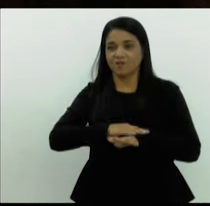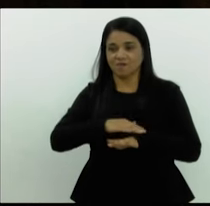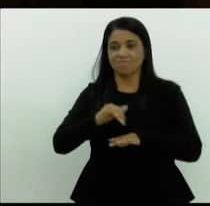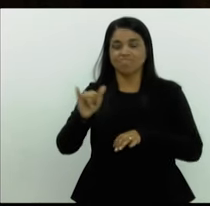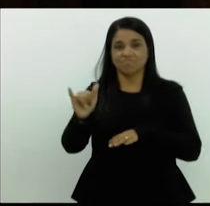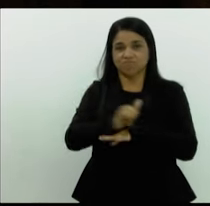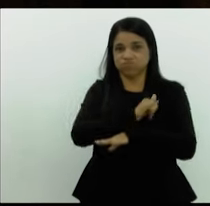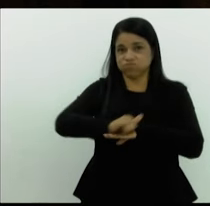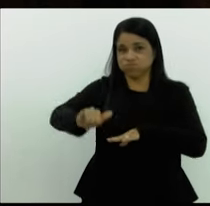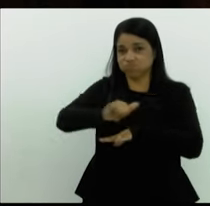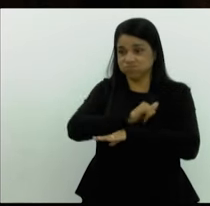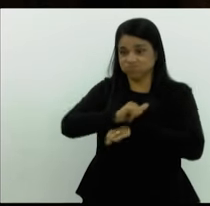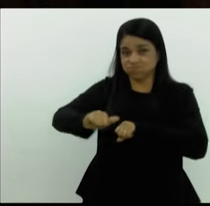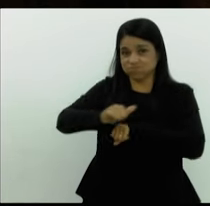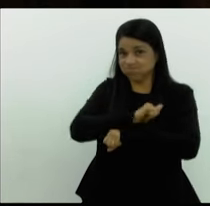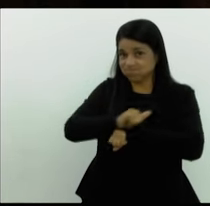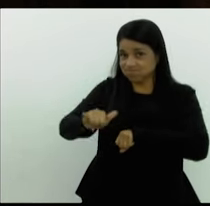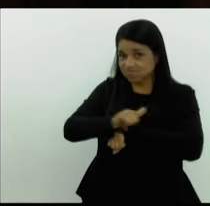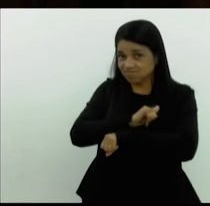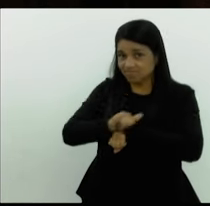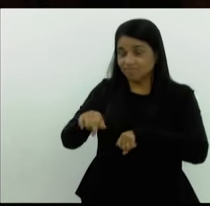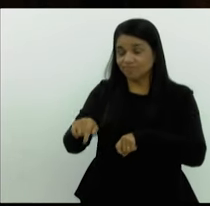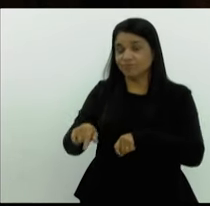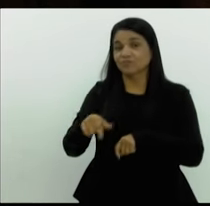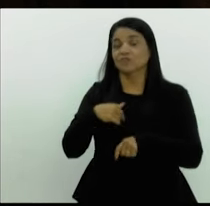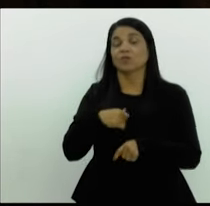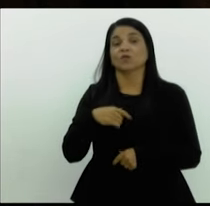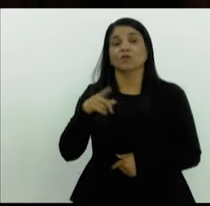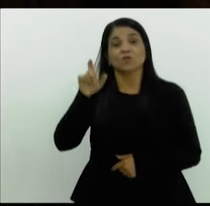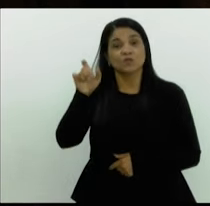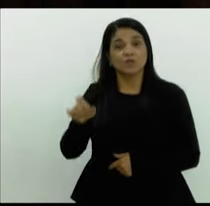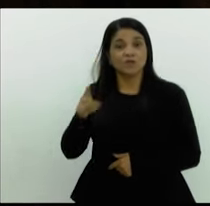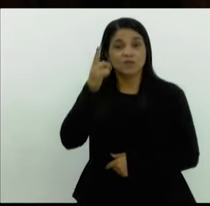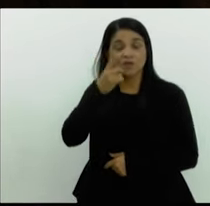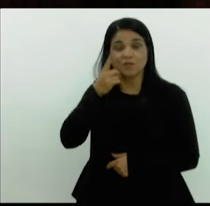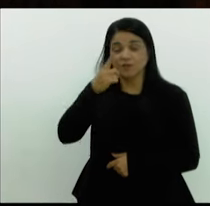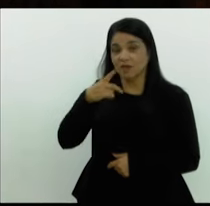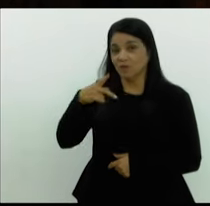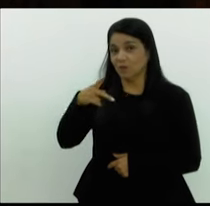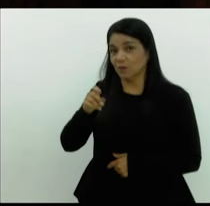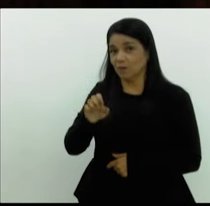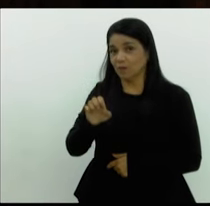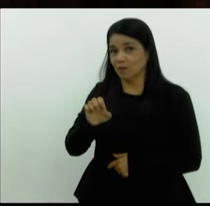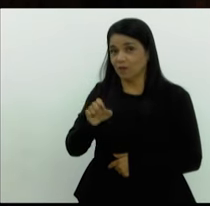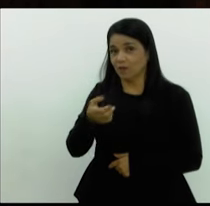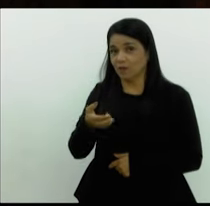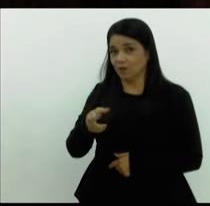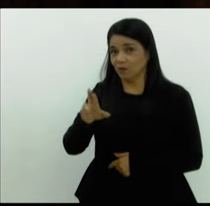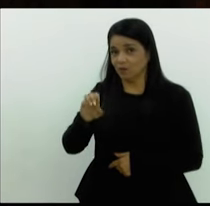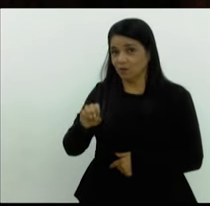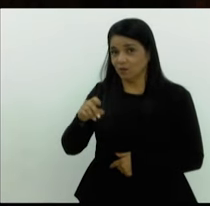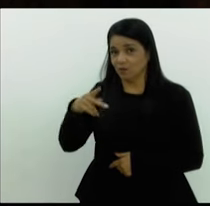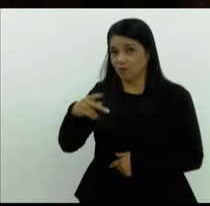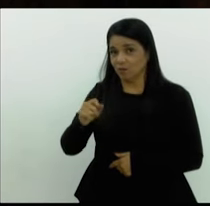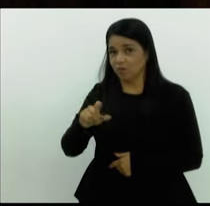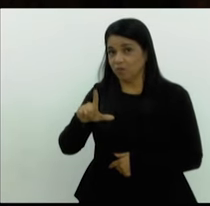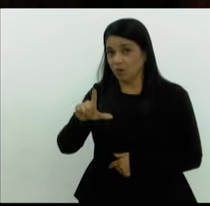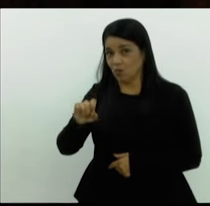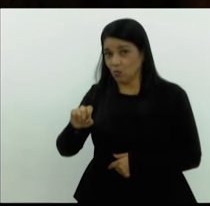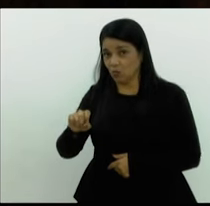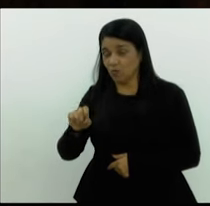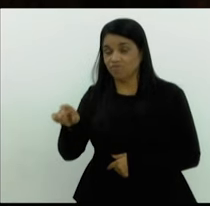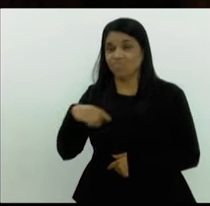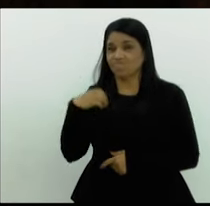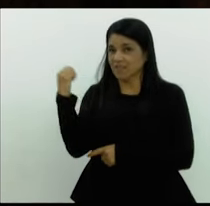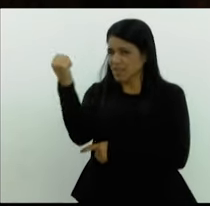além disso, o deputado Pedro Paulo estava em meio a um caso gravíssimo com